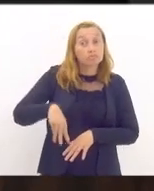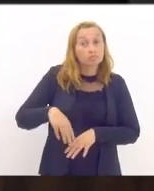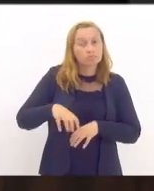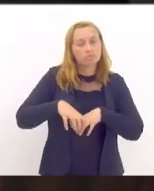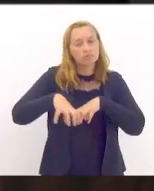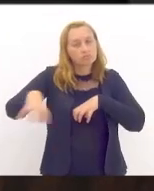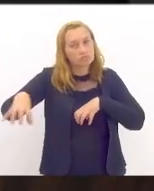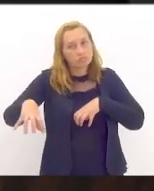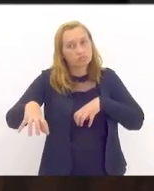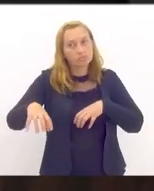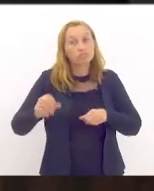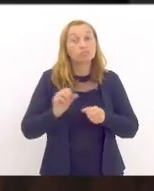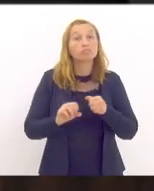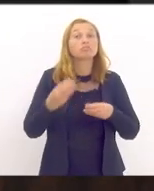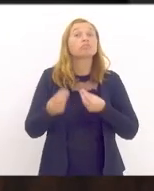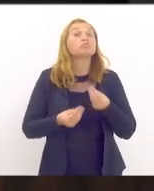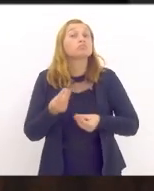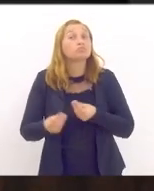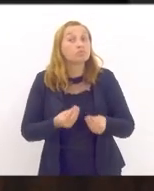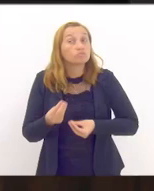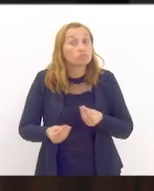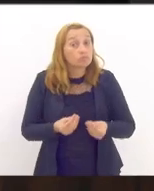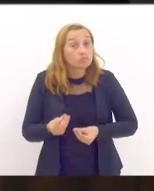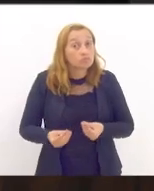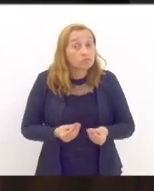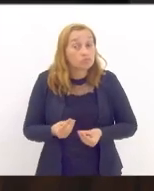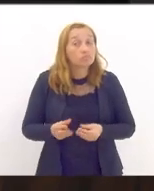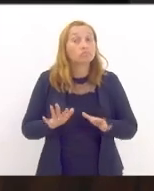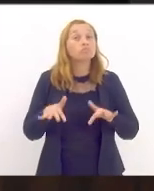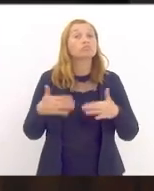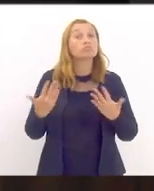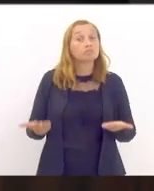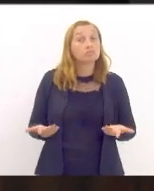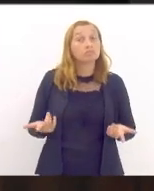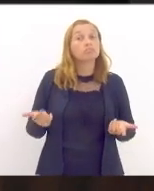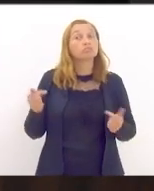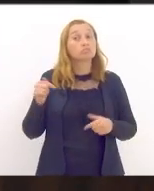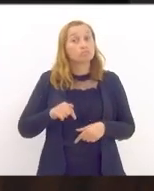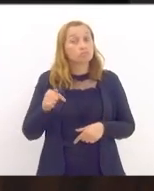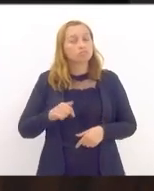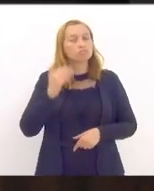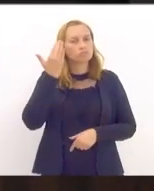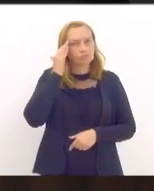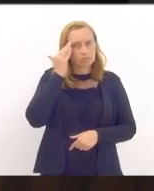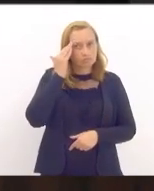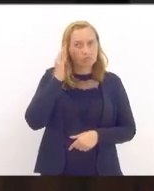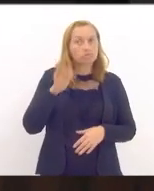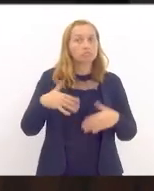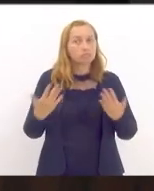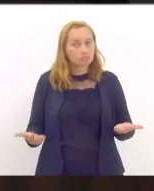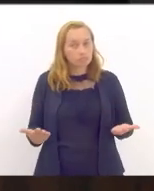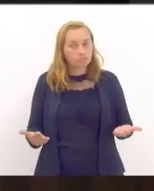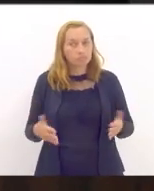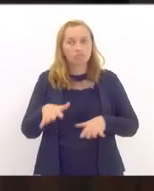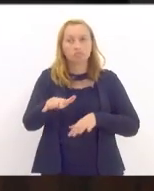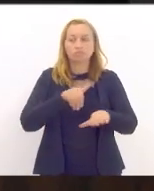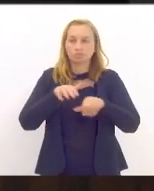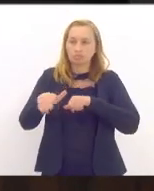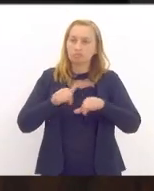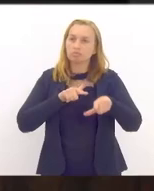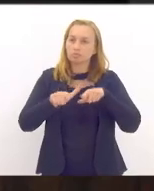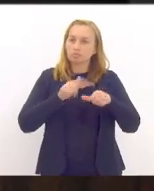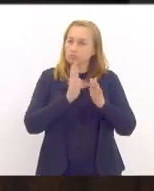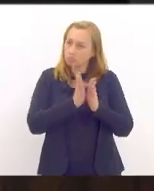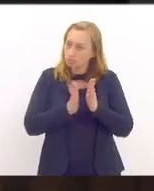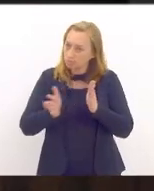distante como fazemos então aqui é o entendimento então a presença chama os trabalhos à